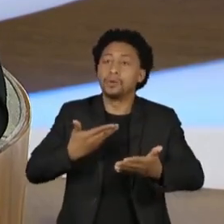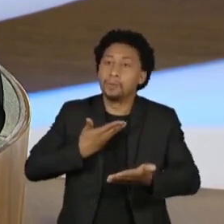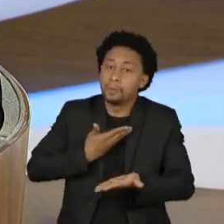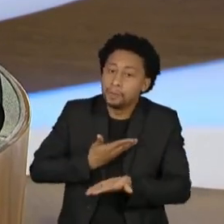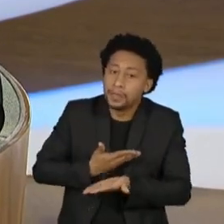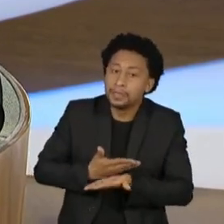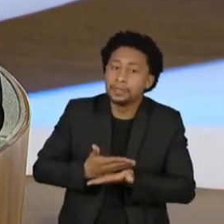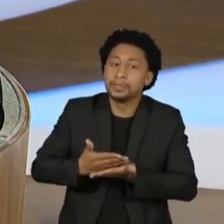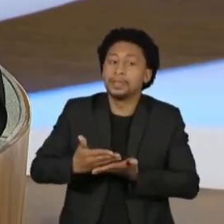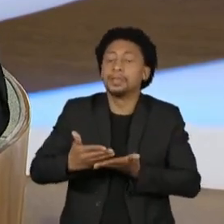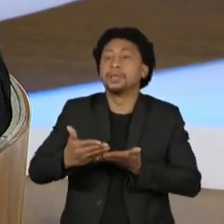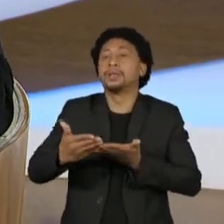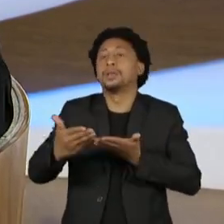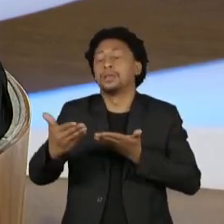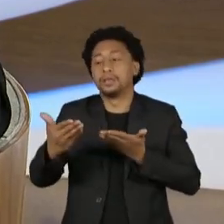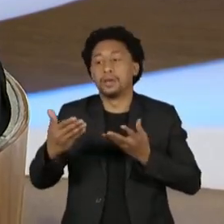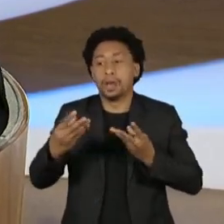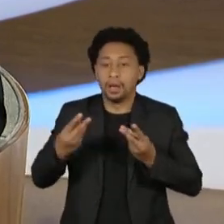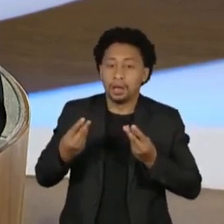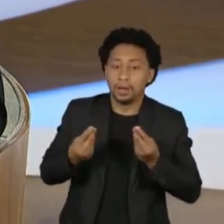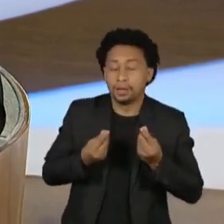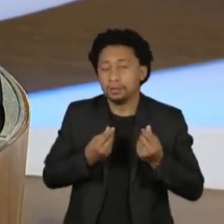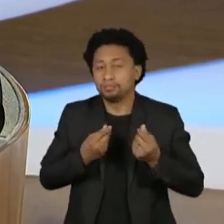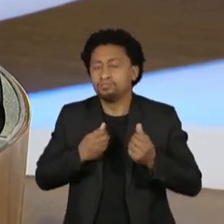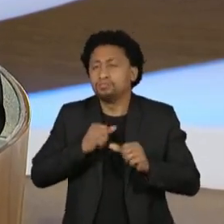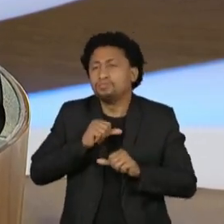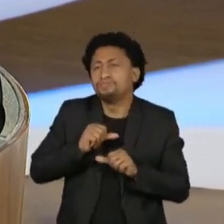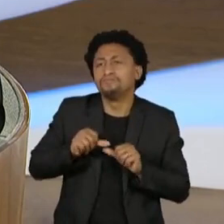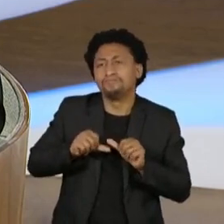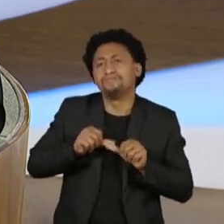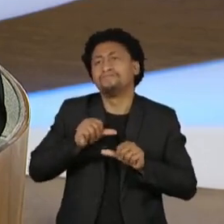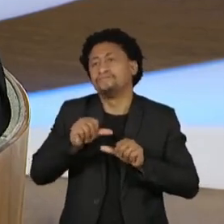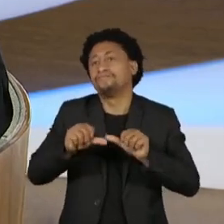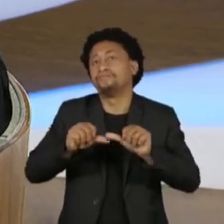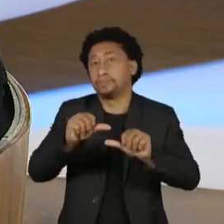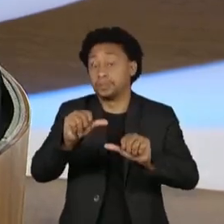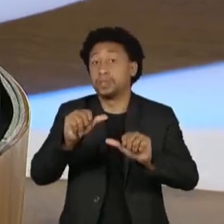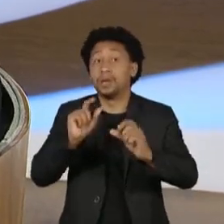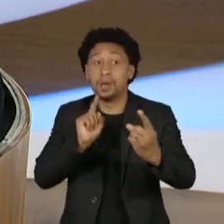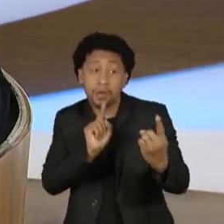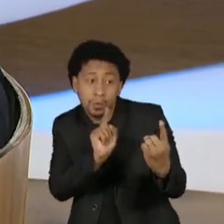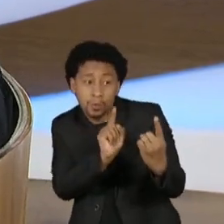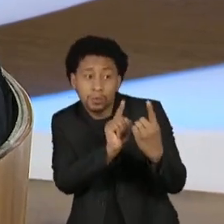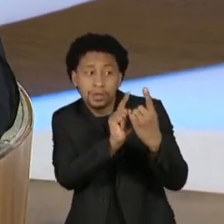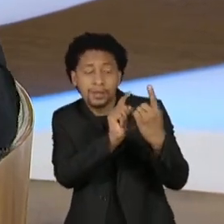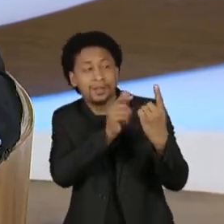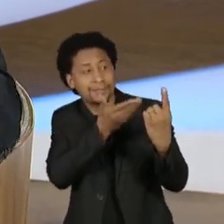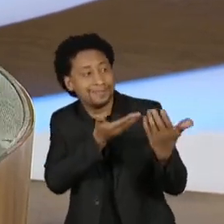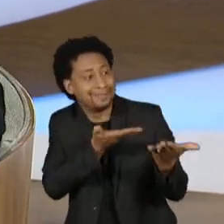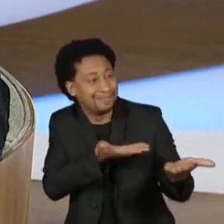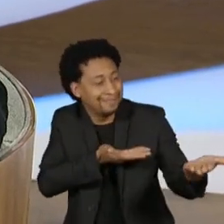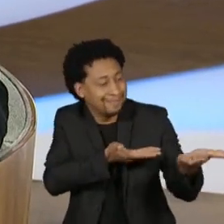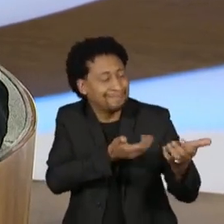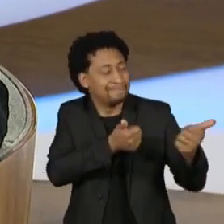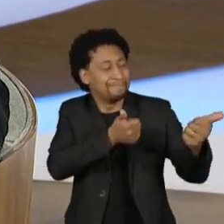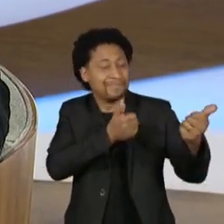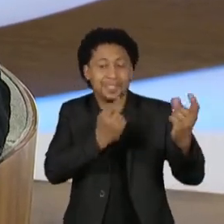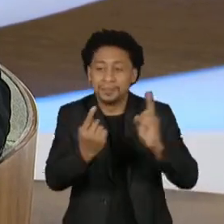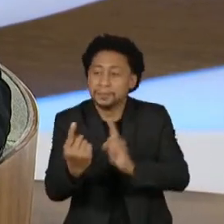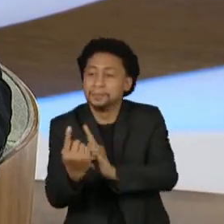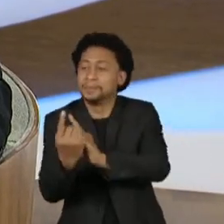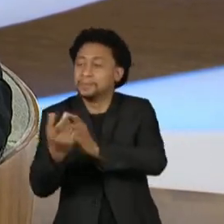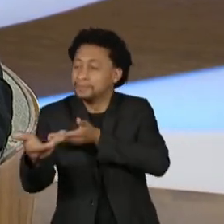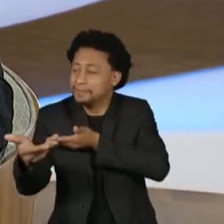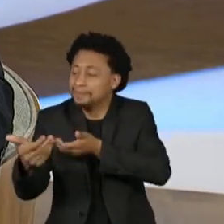aos poucos se complexos na medida que eu fui encontrando semelhantes na minha vida